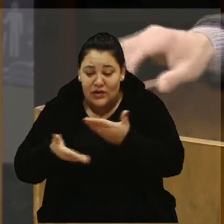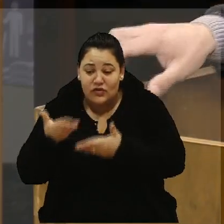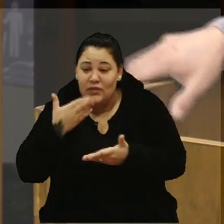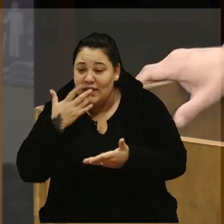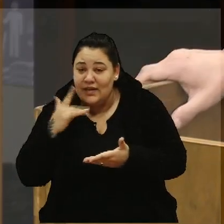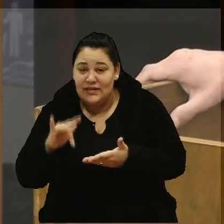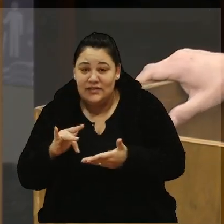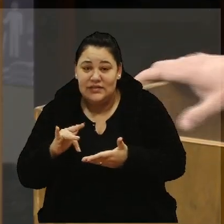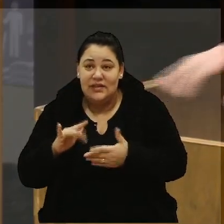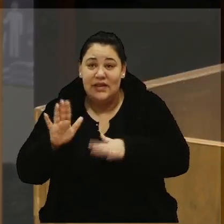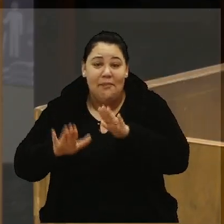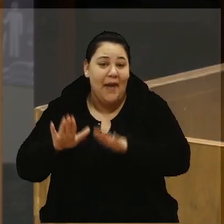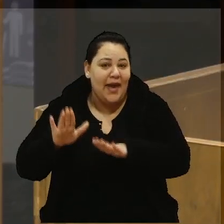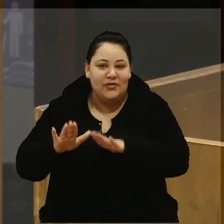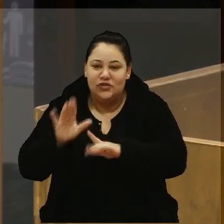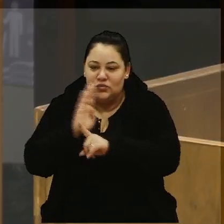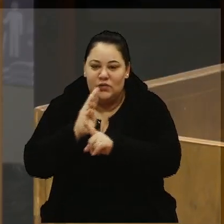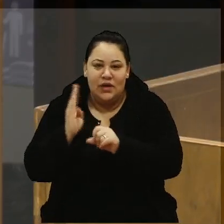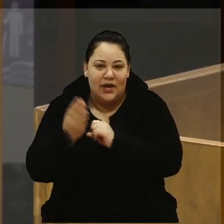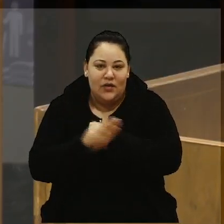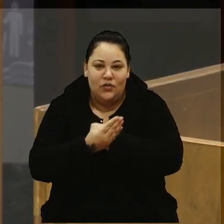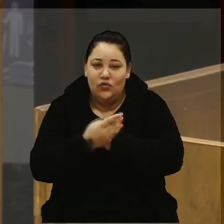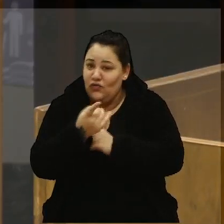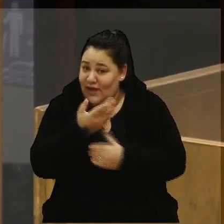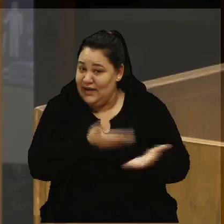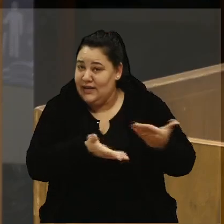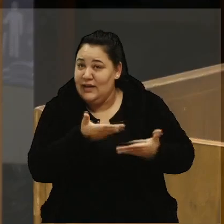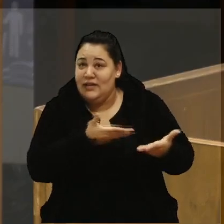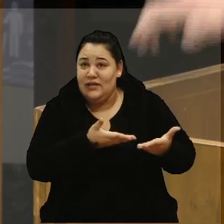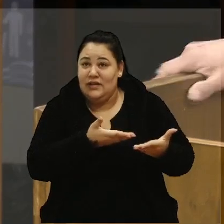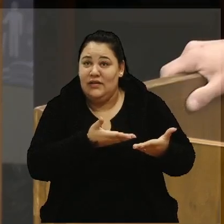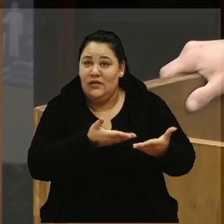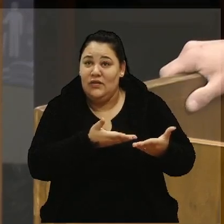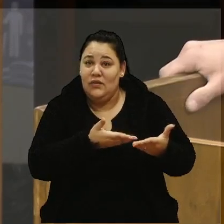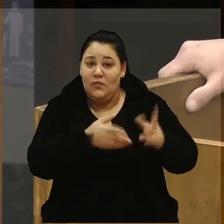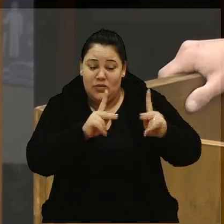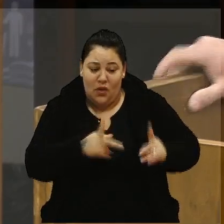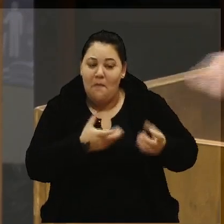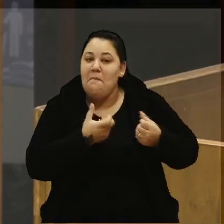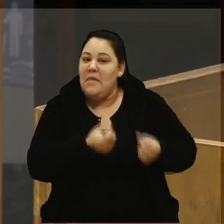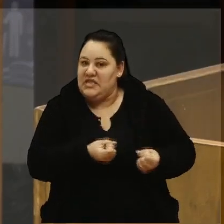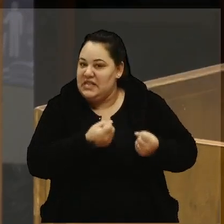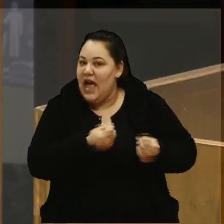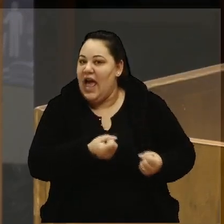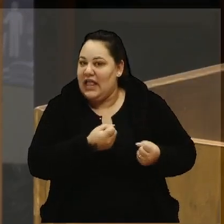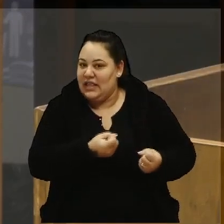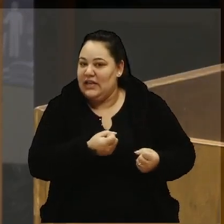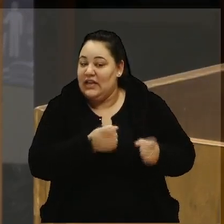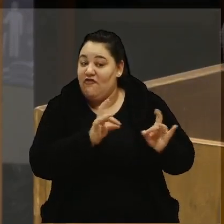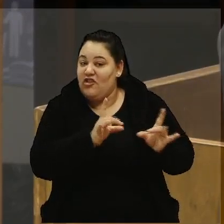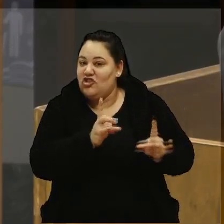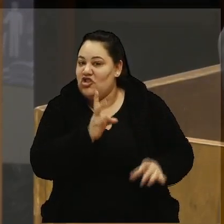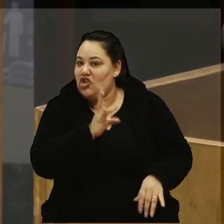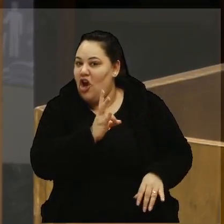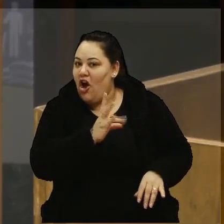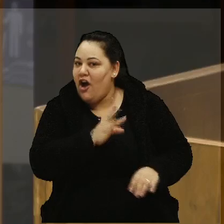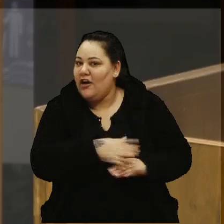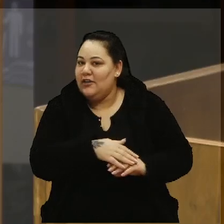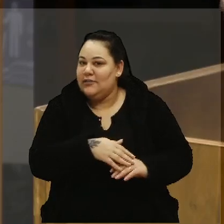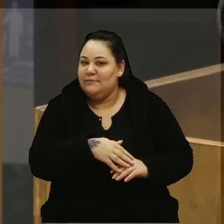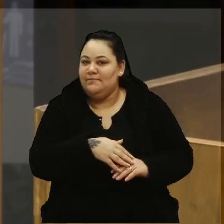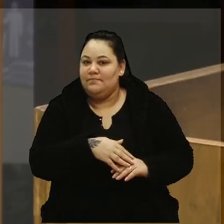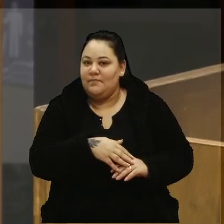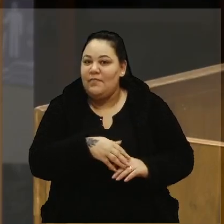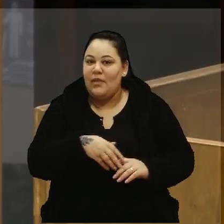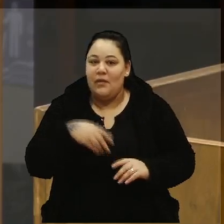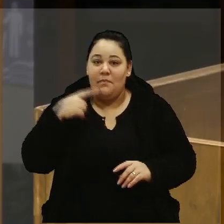conforme o bairro, hoje você vai lidar com um traficante, um exemplo, com um psicopata, né, que para ele não